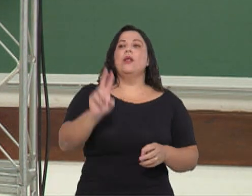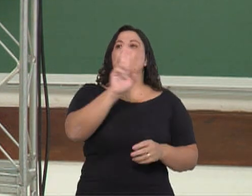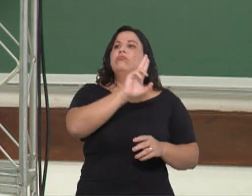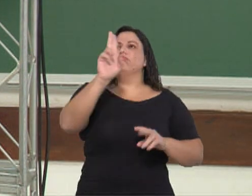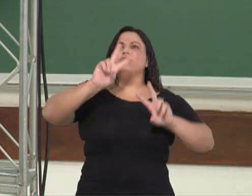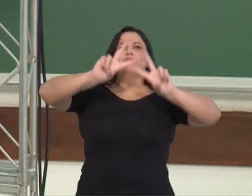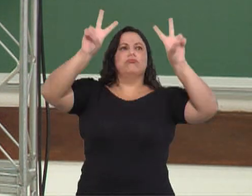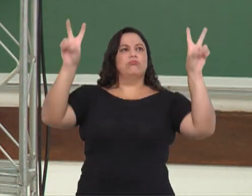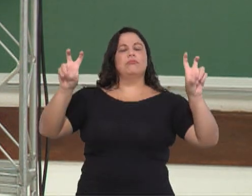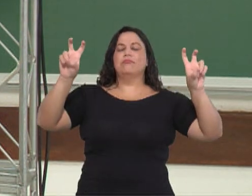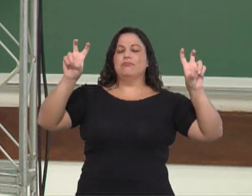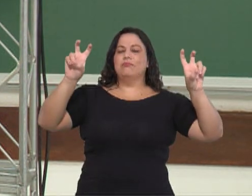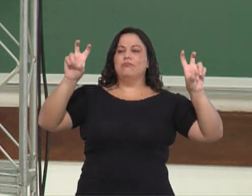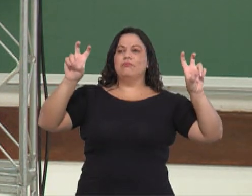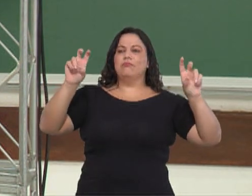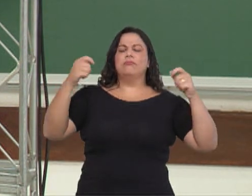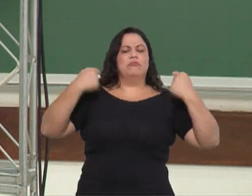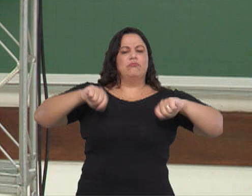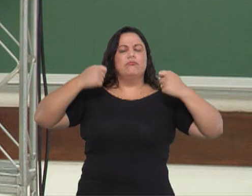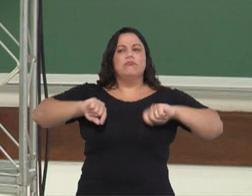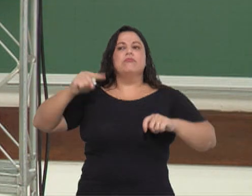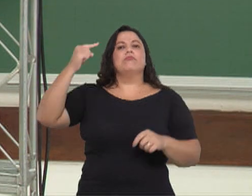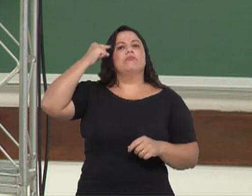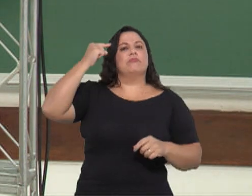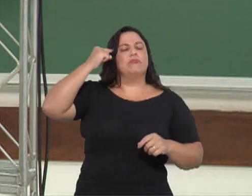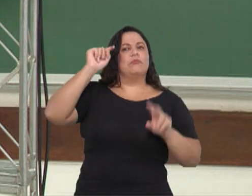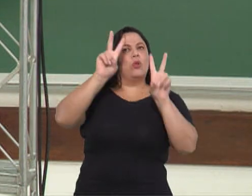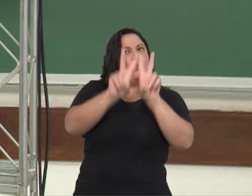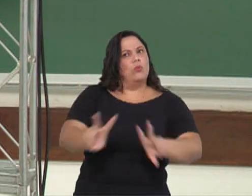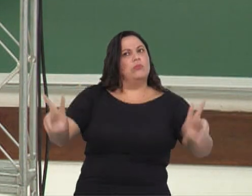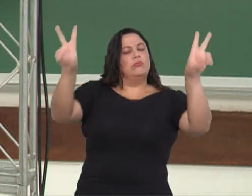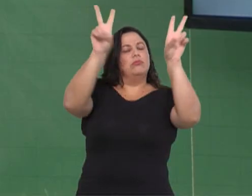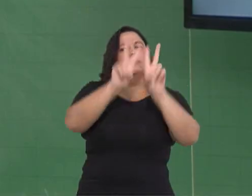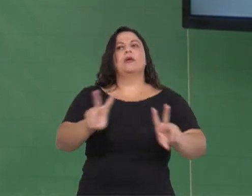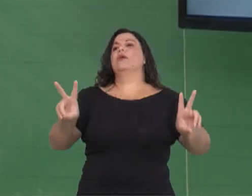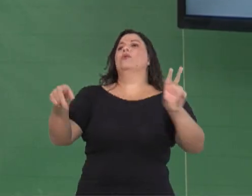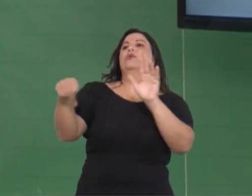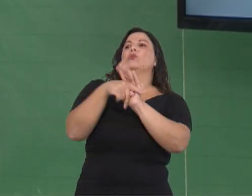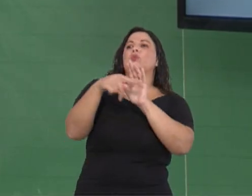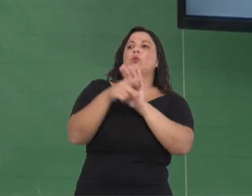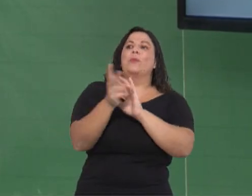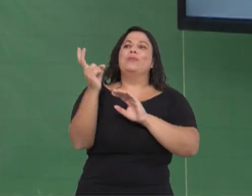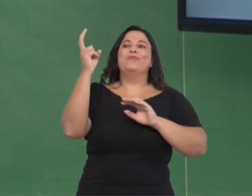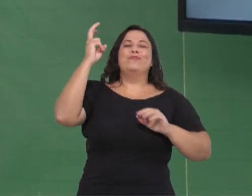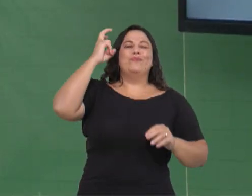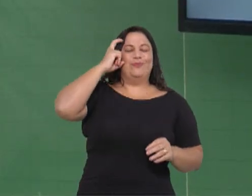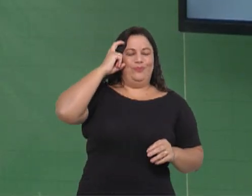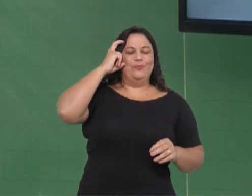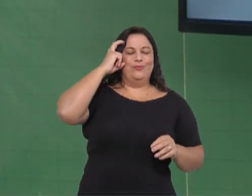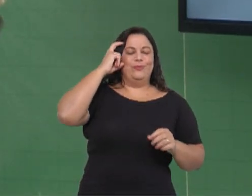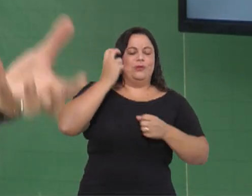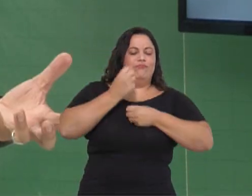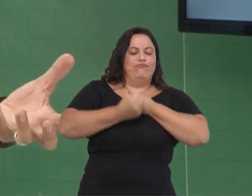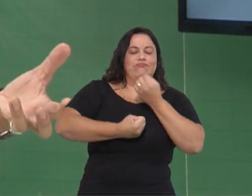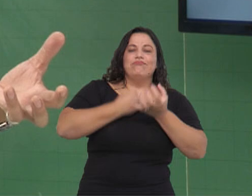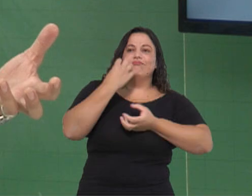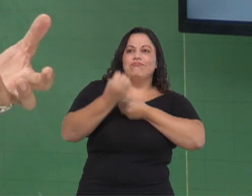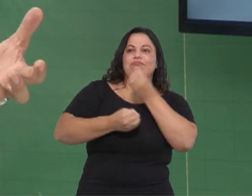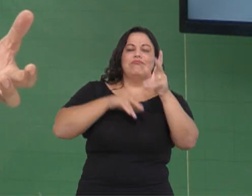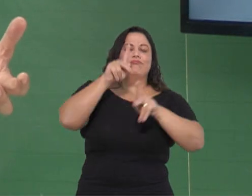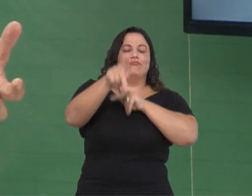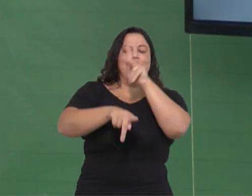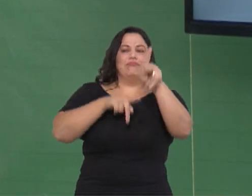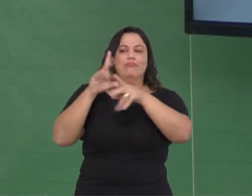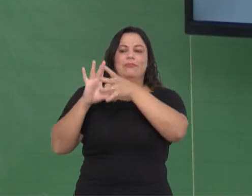o folclore expressa valores culturais e religiosos de um povo. Então está aqui um pouco já da relação entre religião